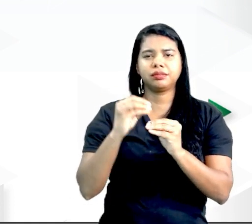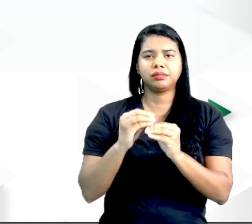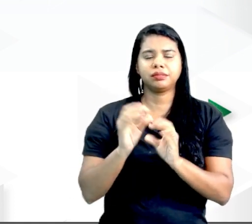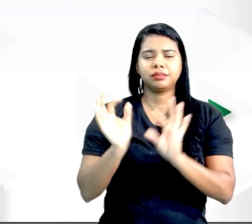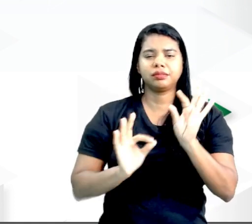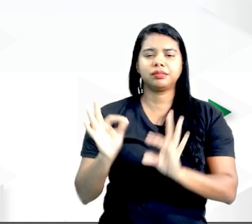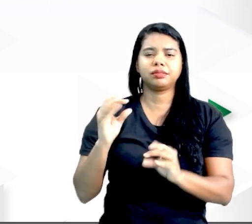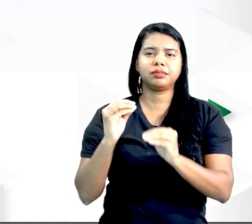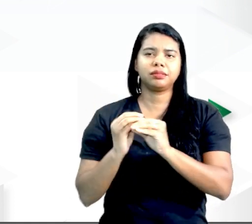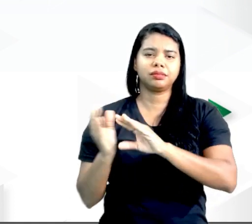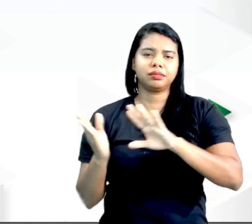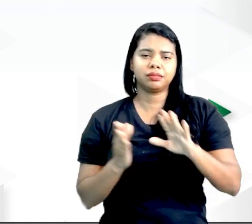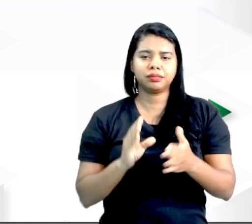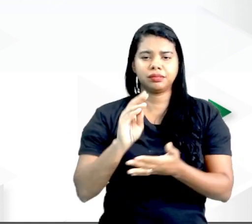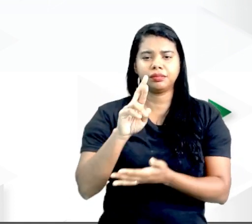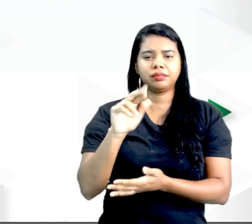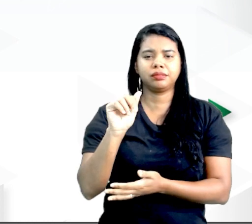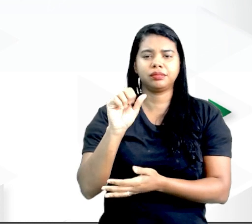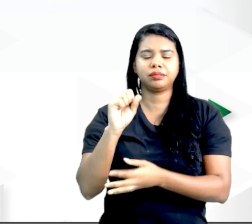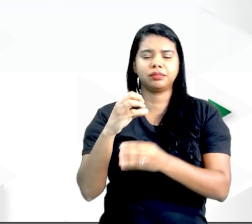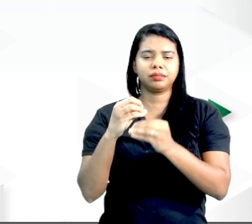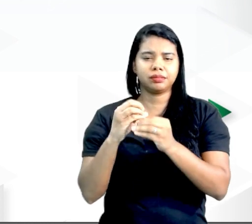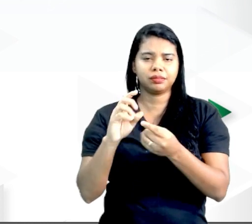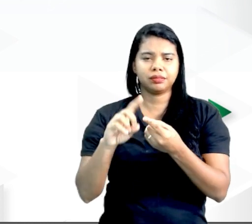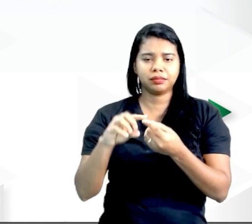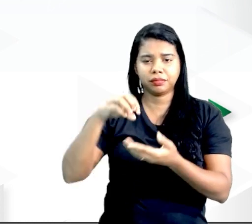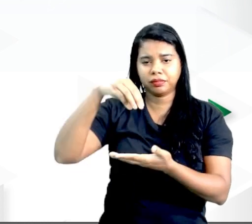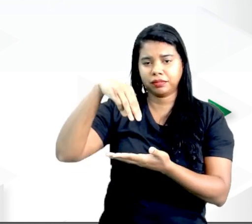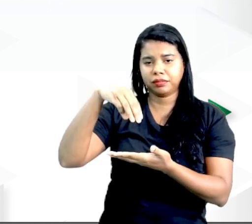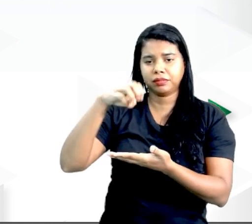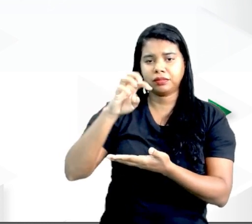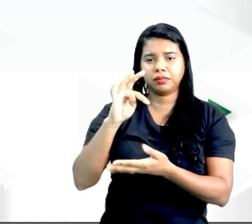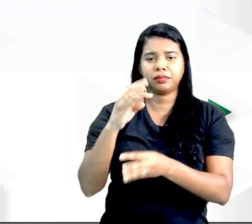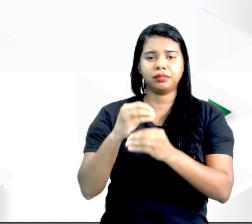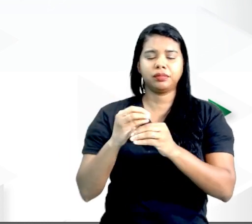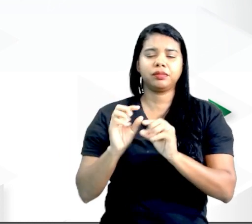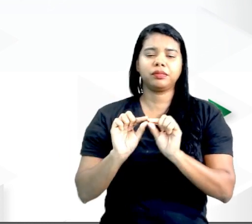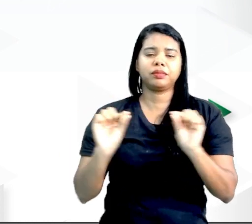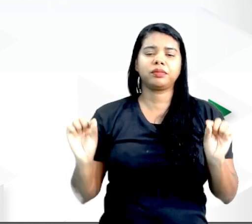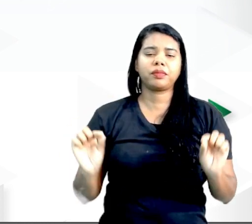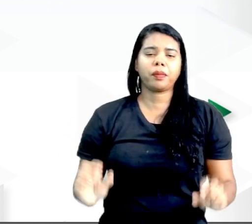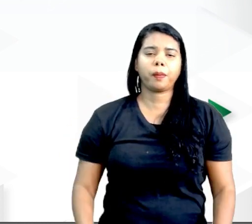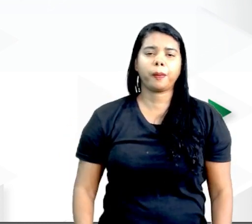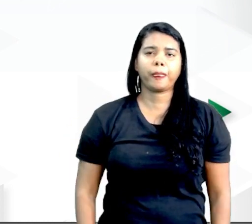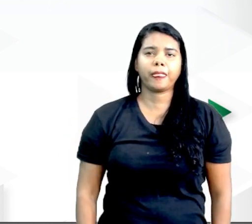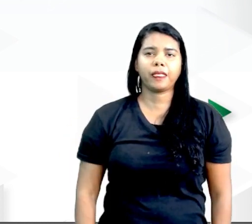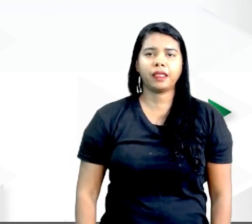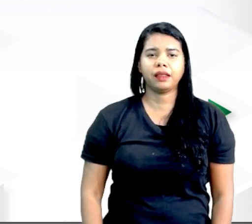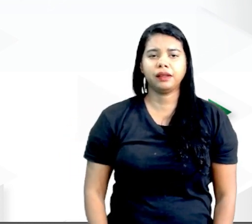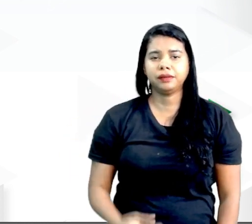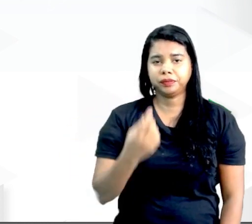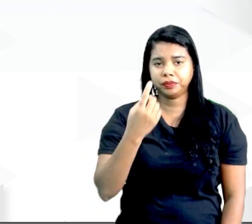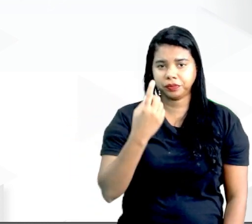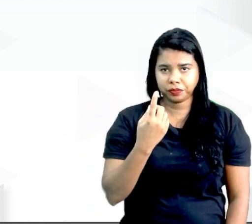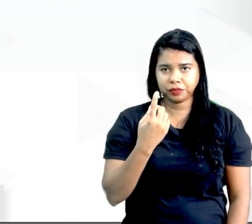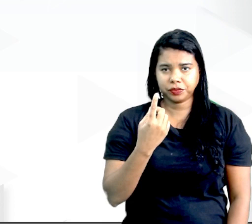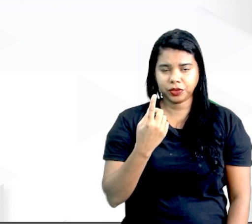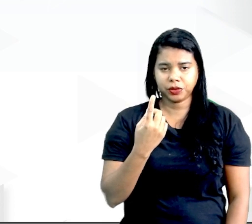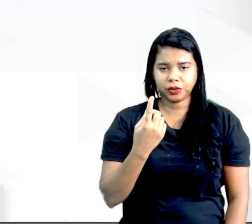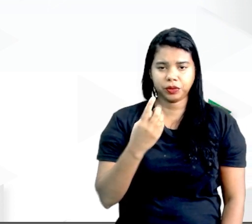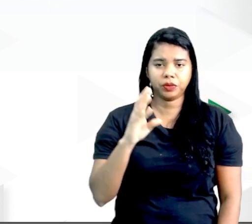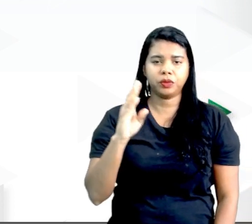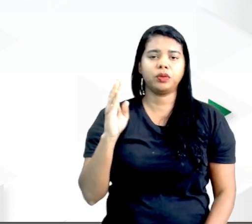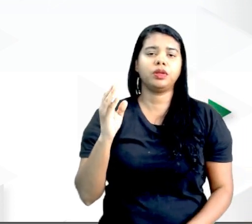uma medida em braça e uma medida em metro, por exemplo, tá? Então, essa razão seria uma braça equivale